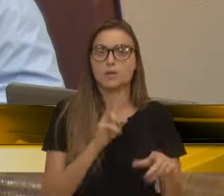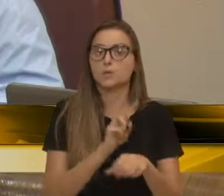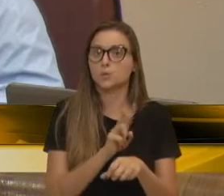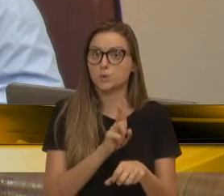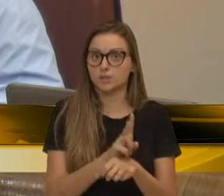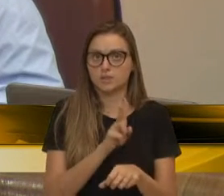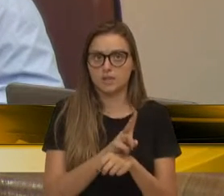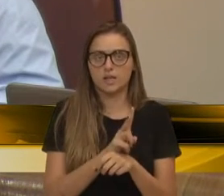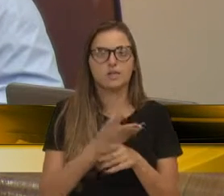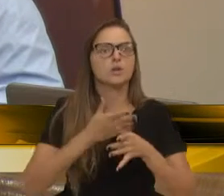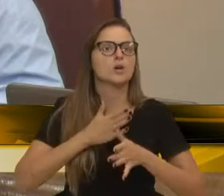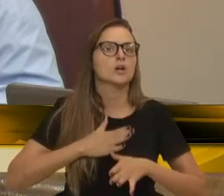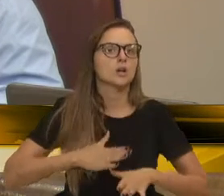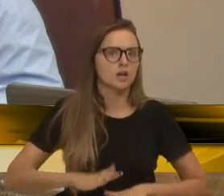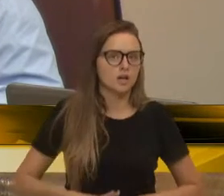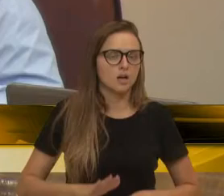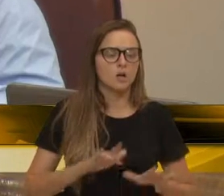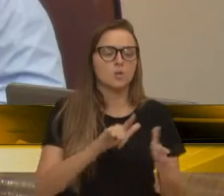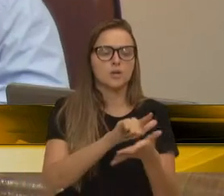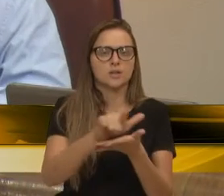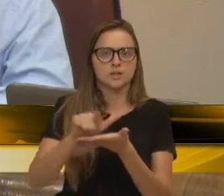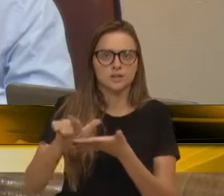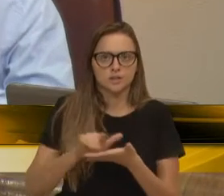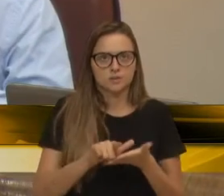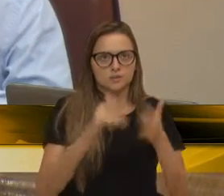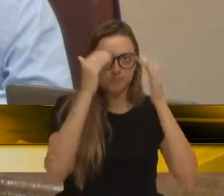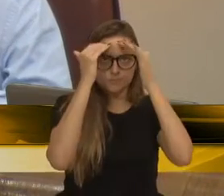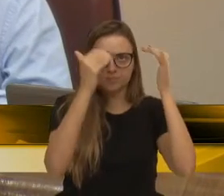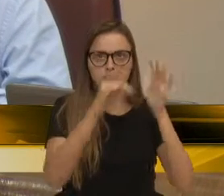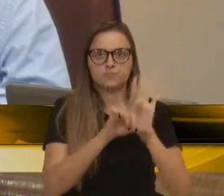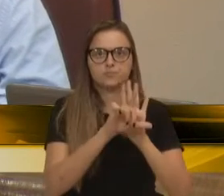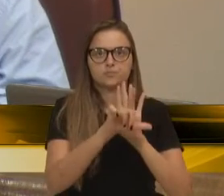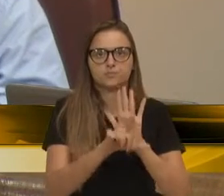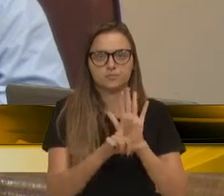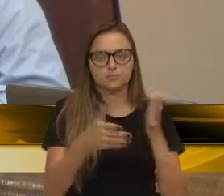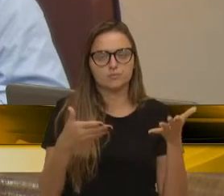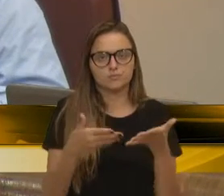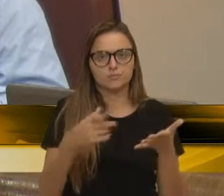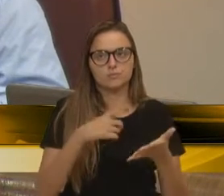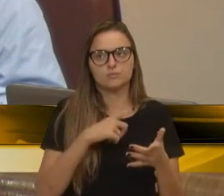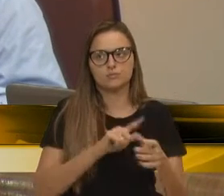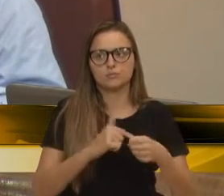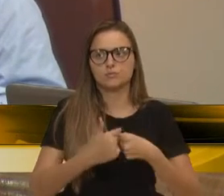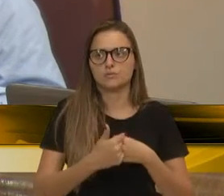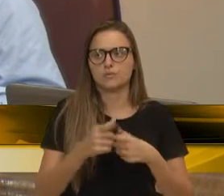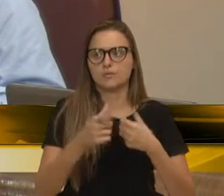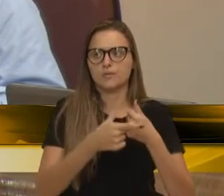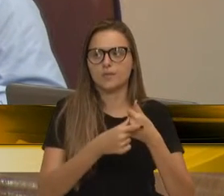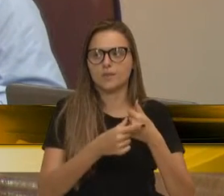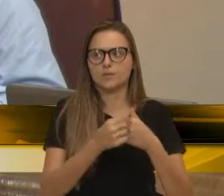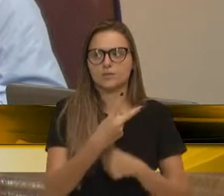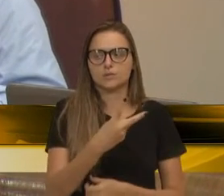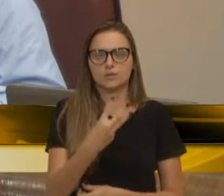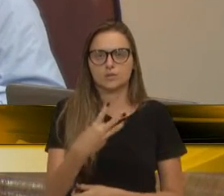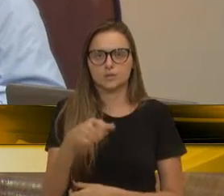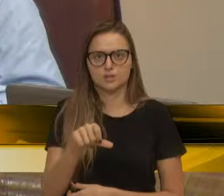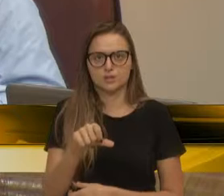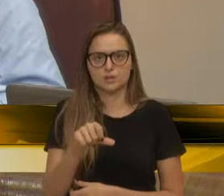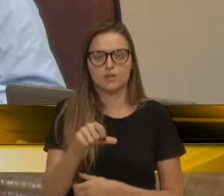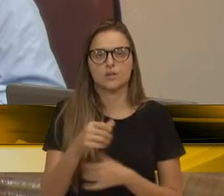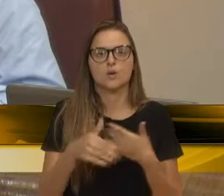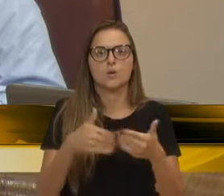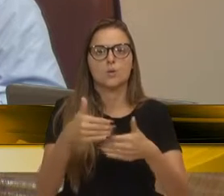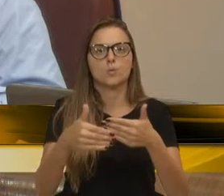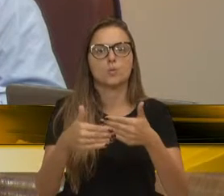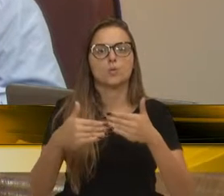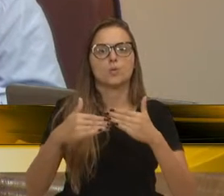a tranquilidade ea higiene nos termos da legislação vigente artigo 239 o trânsito